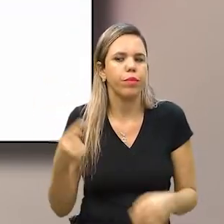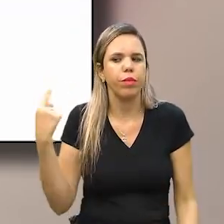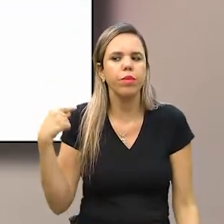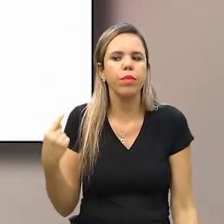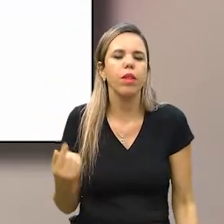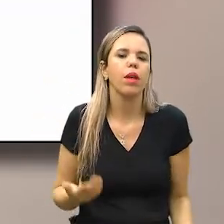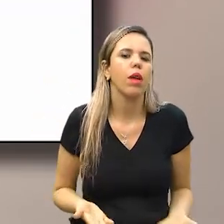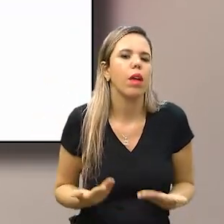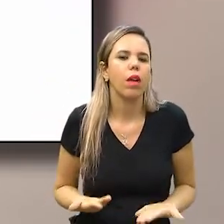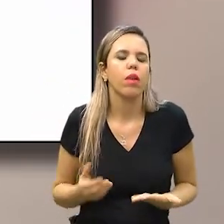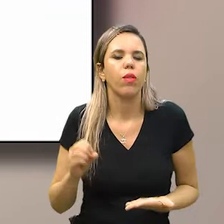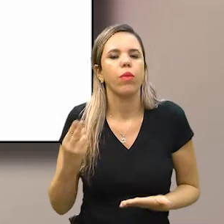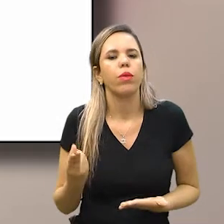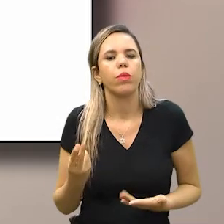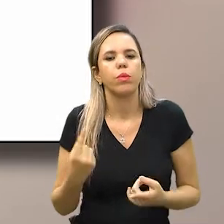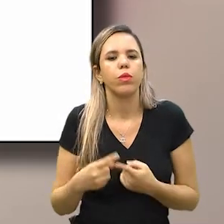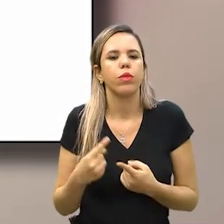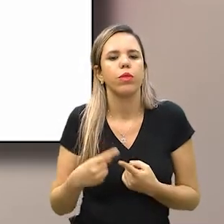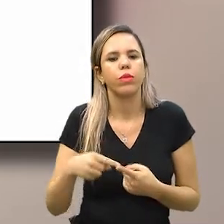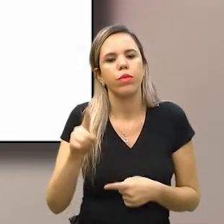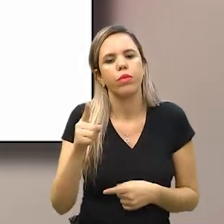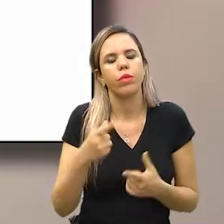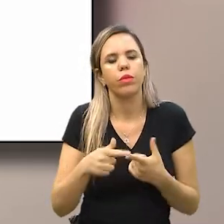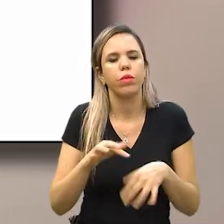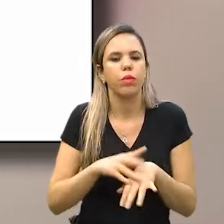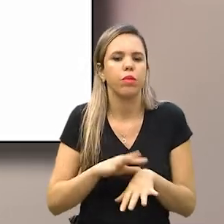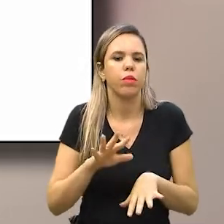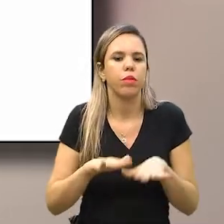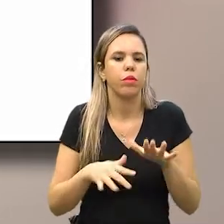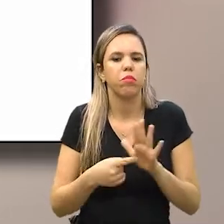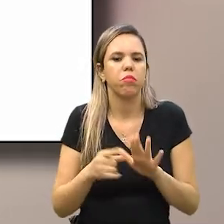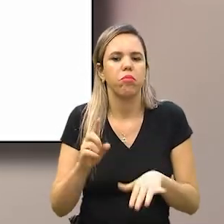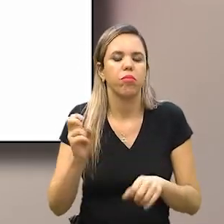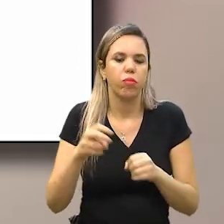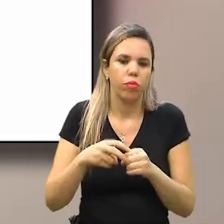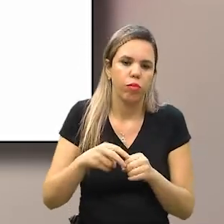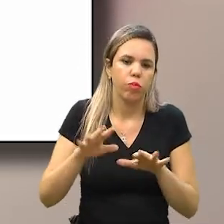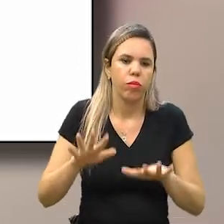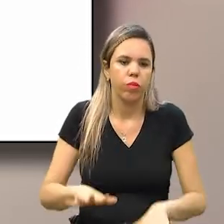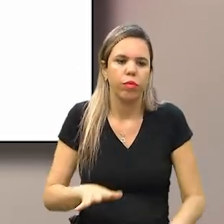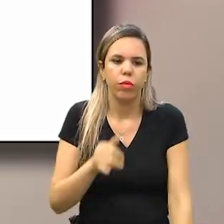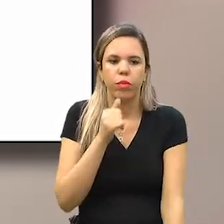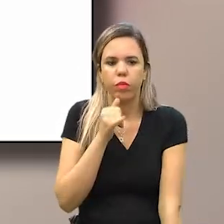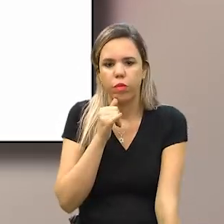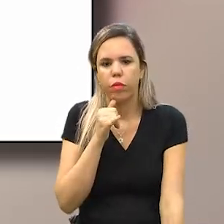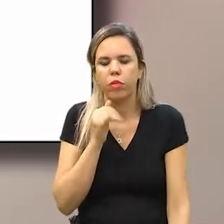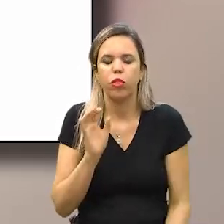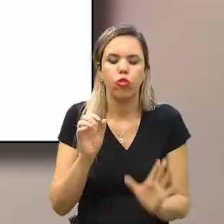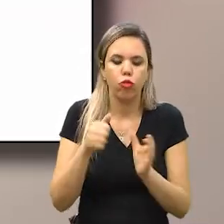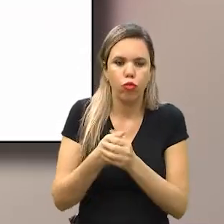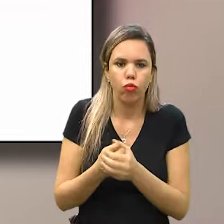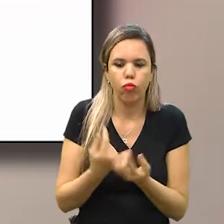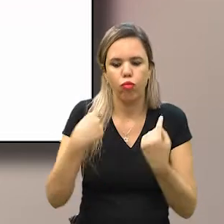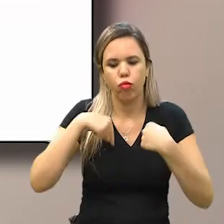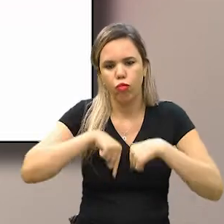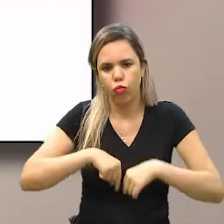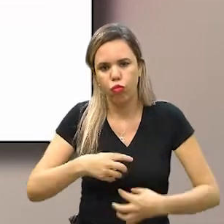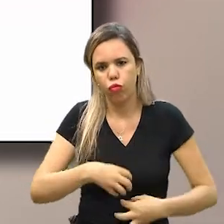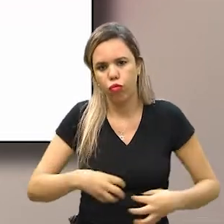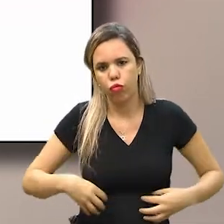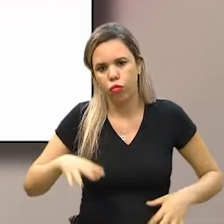um quadro muito leve, às vezes porque foi até assintomático, mas o vírus fica lá dormente no